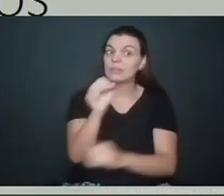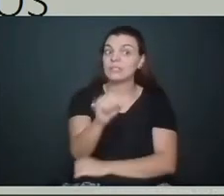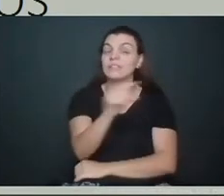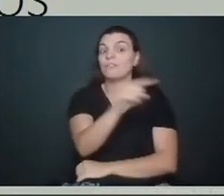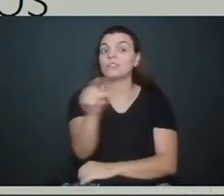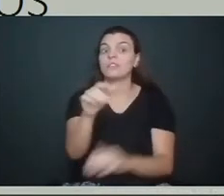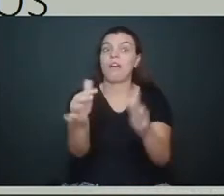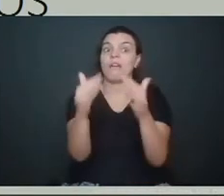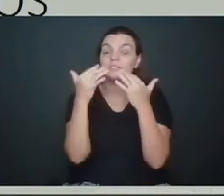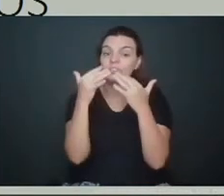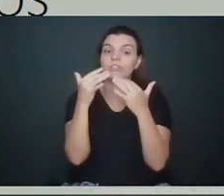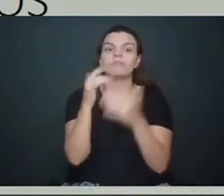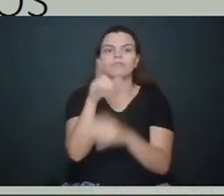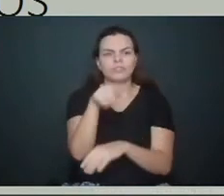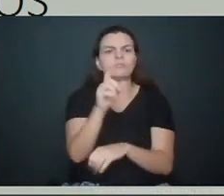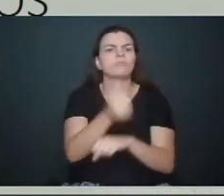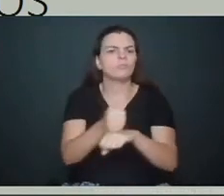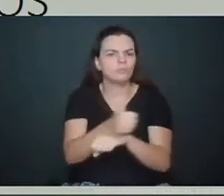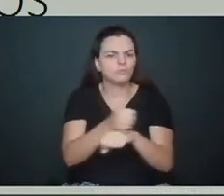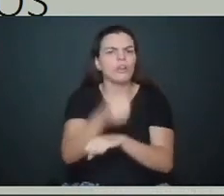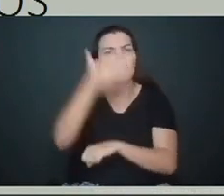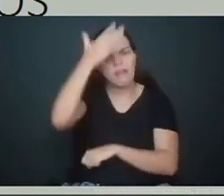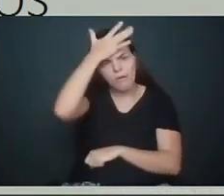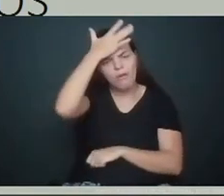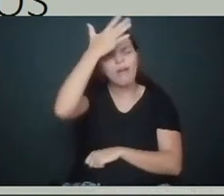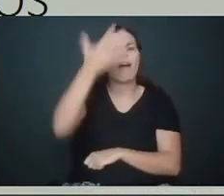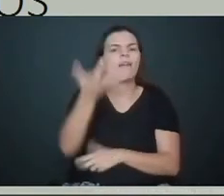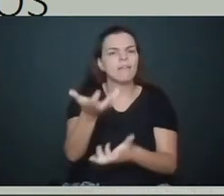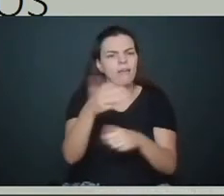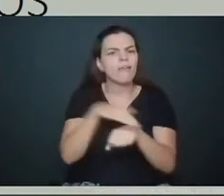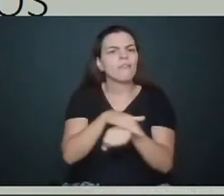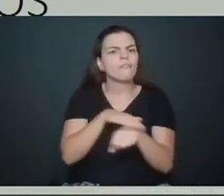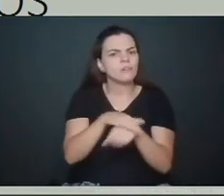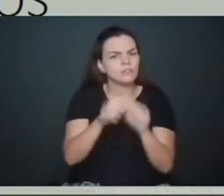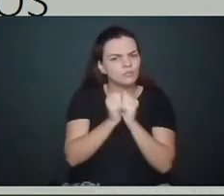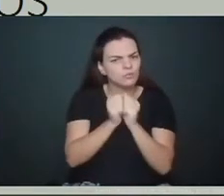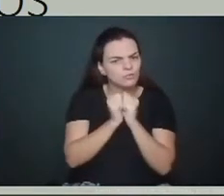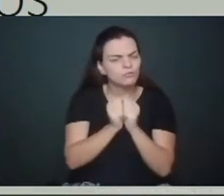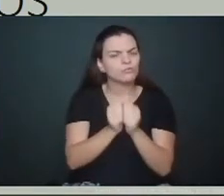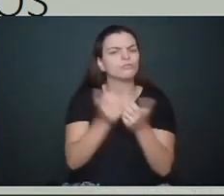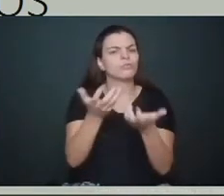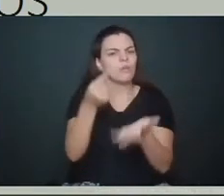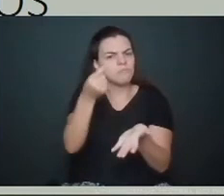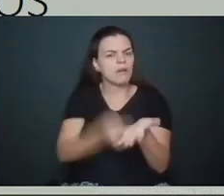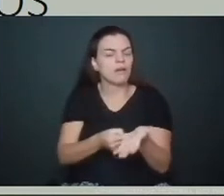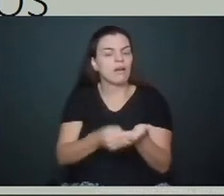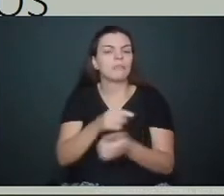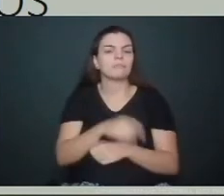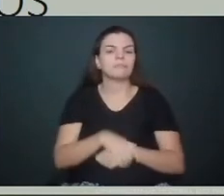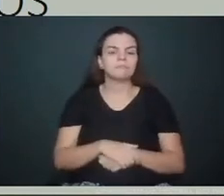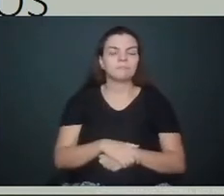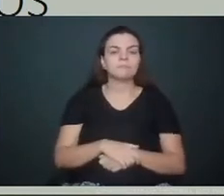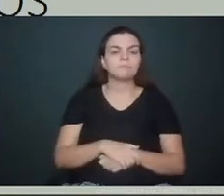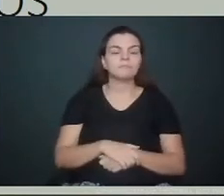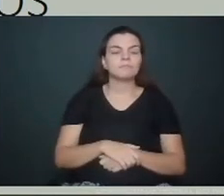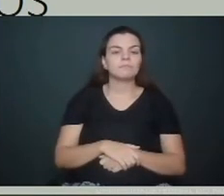uma hora para nós conversarmos e crescermos juntos, se não tiver, estou disposto a informar. Pinheiro novo,